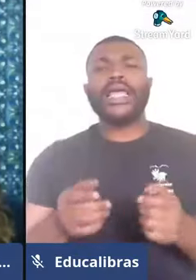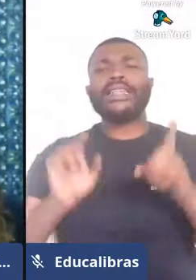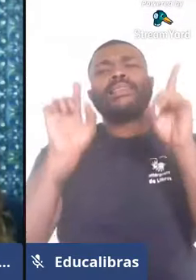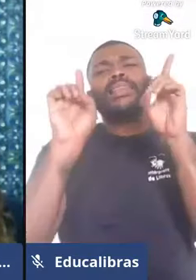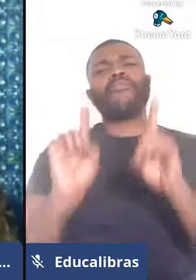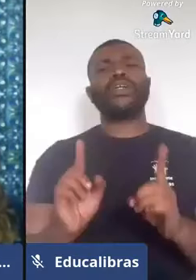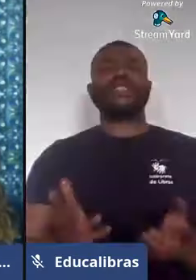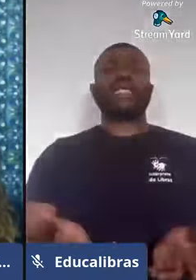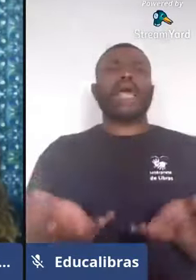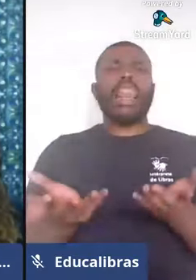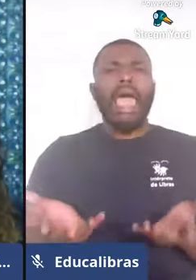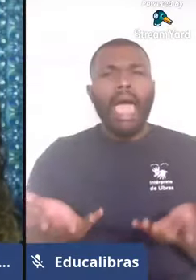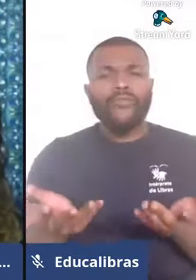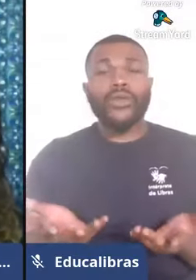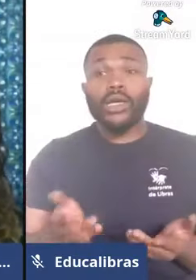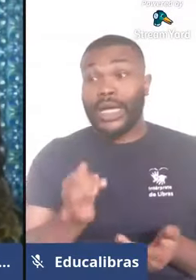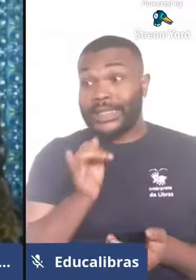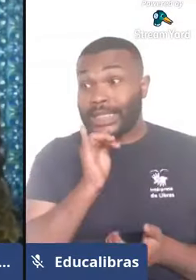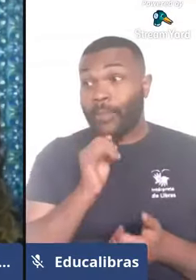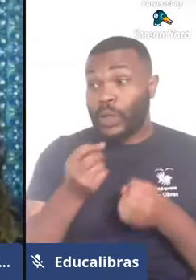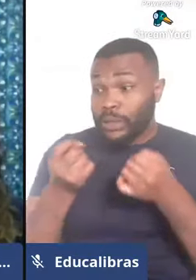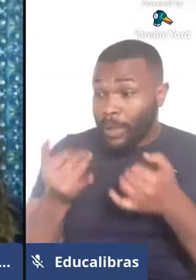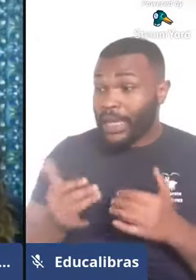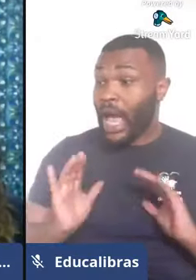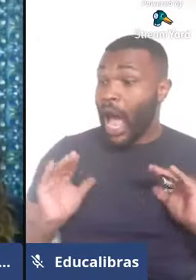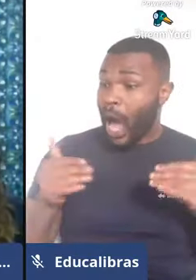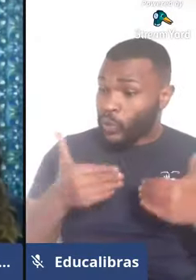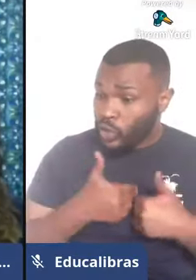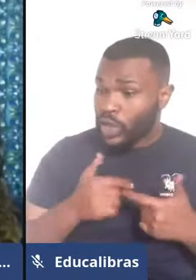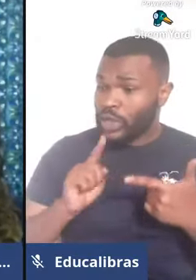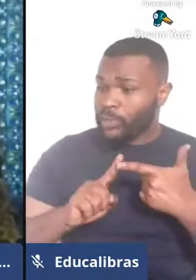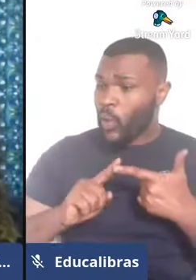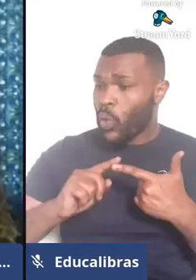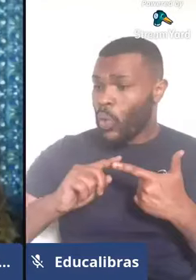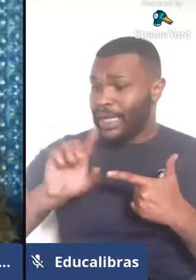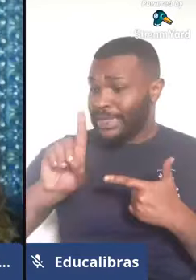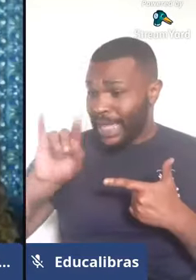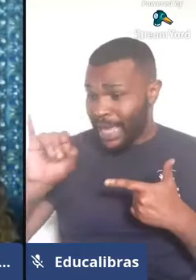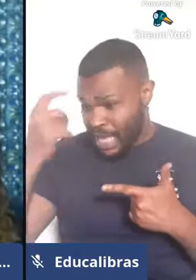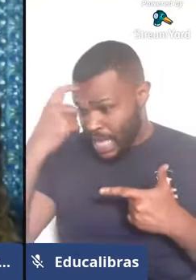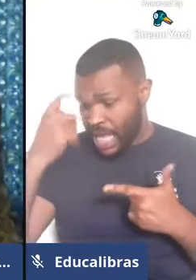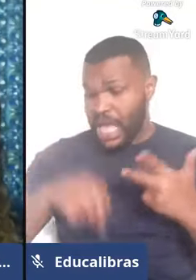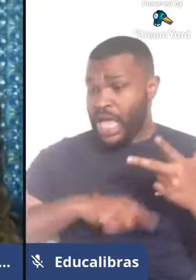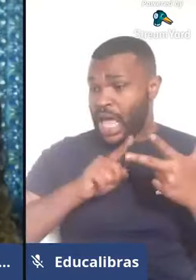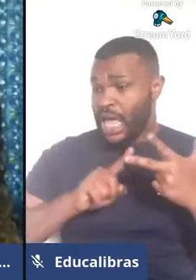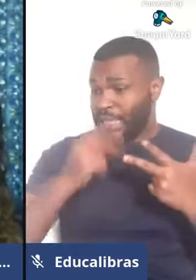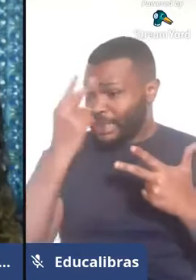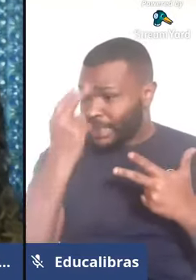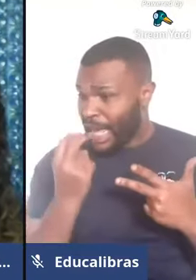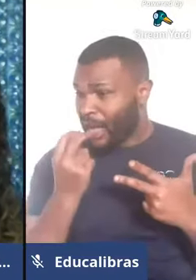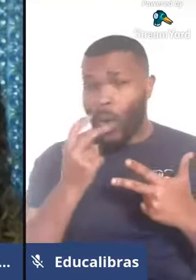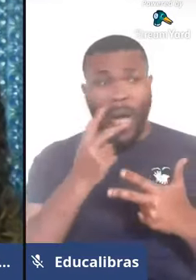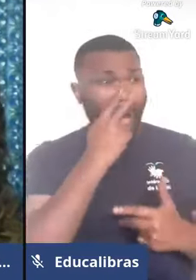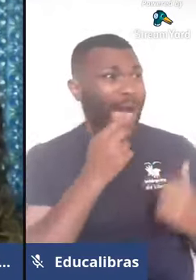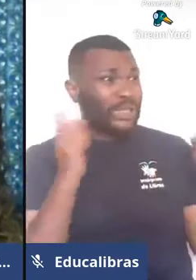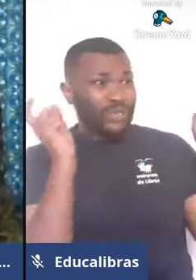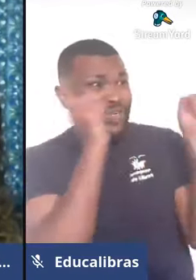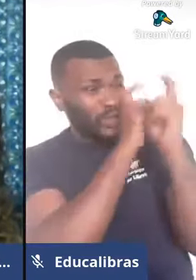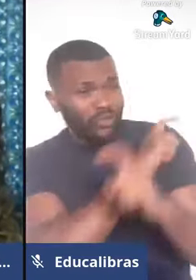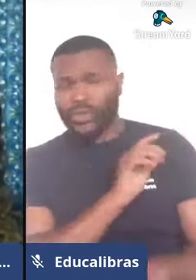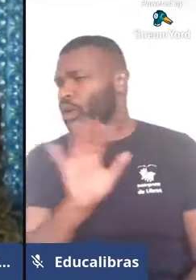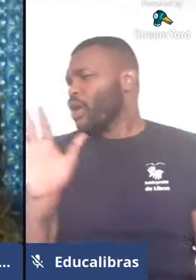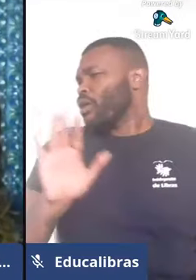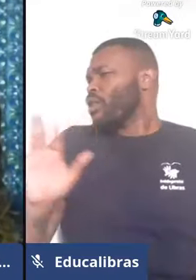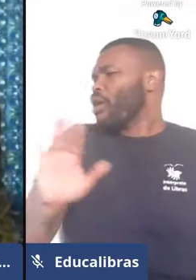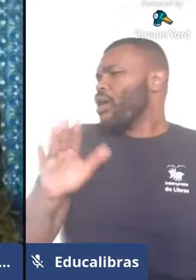como autismo, deficiência intelectual, uma deficiência visual, aí parece que vira um bicho de 7 cabeças, e na verdade não é isso, né? Então, a gente tem